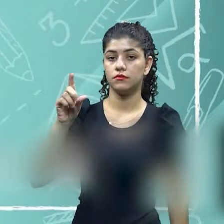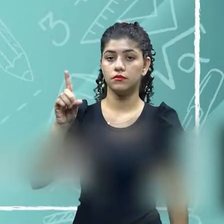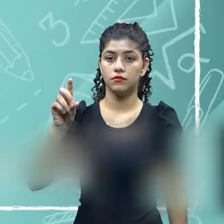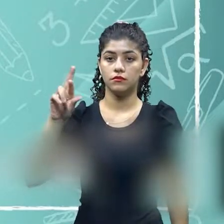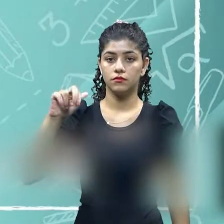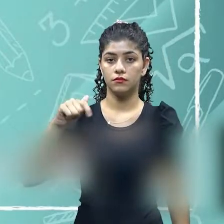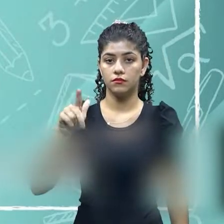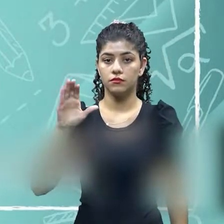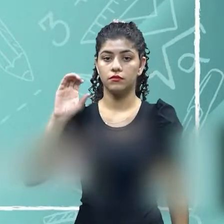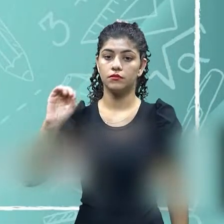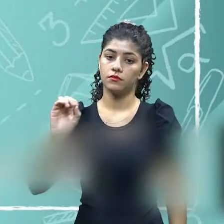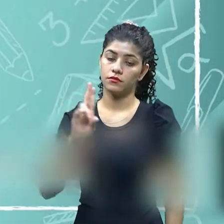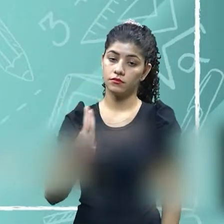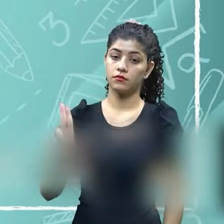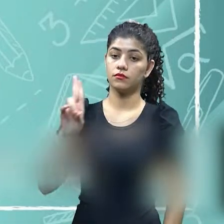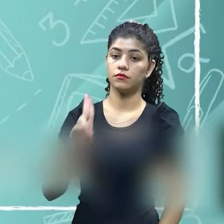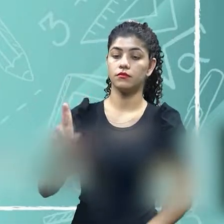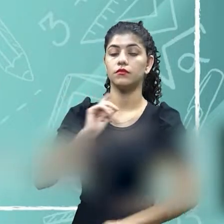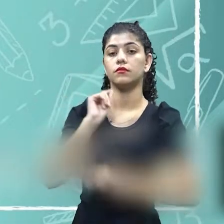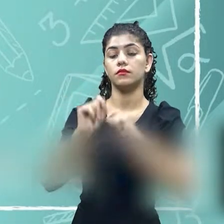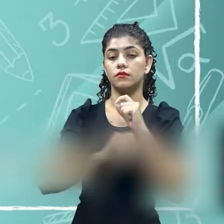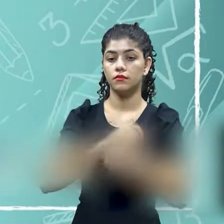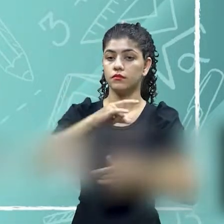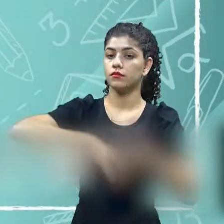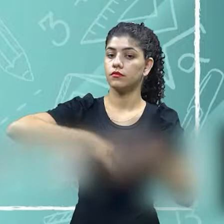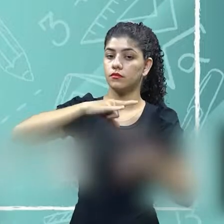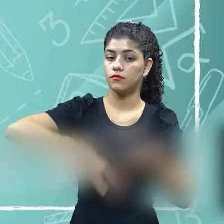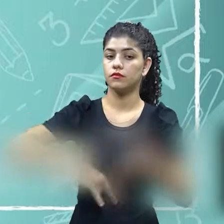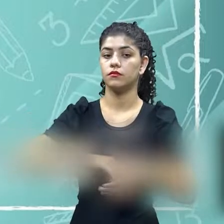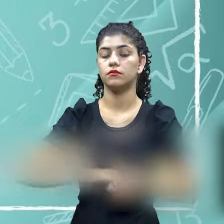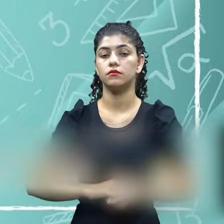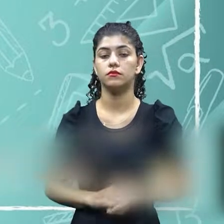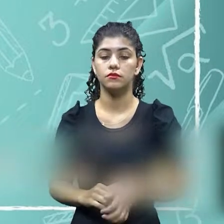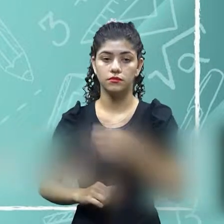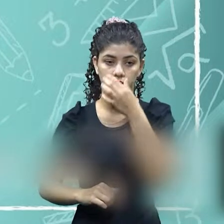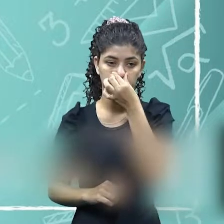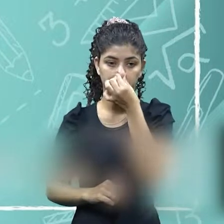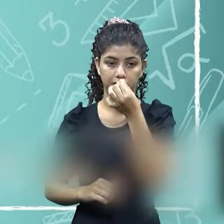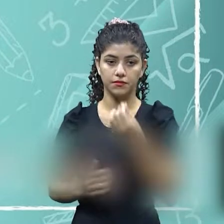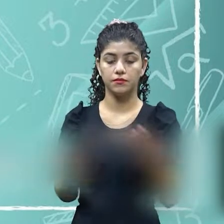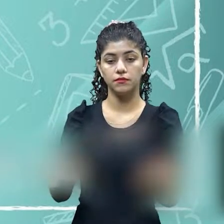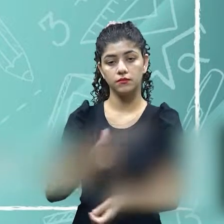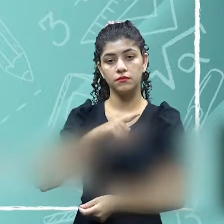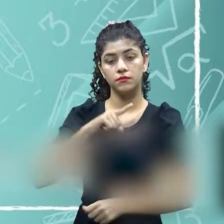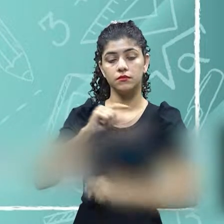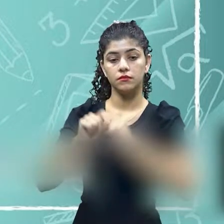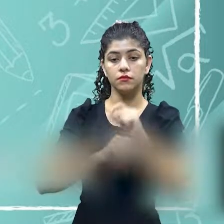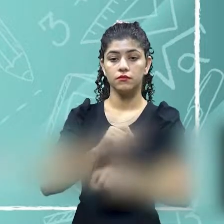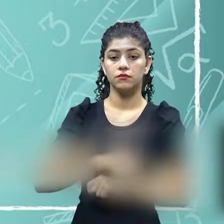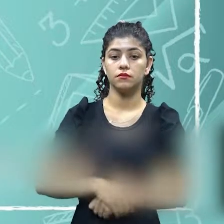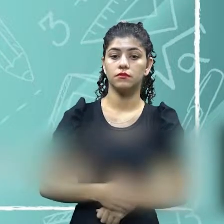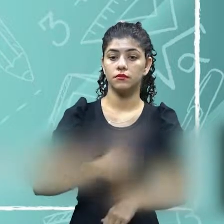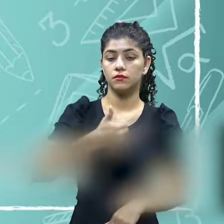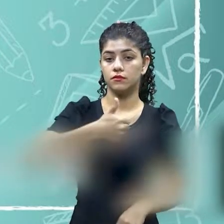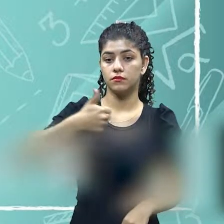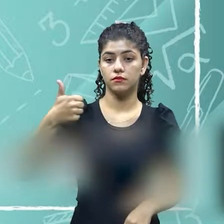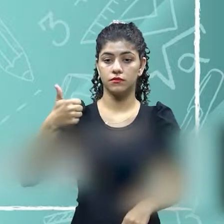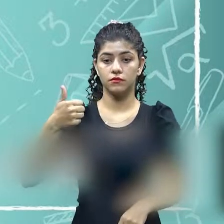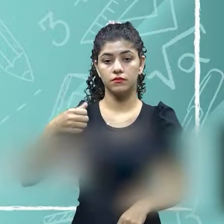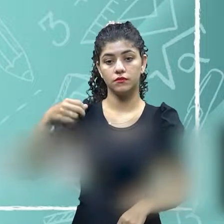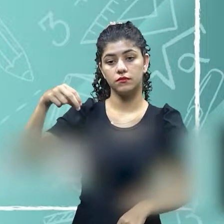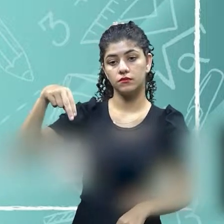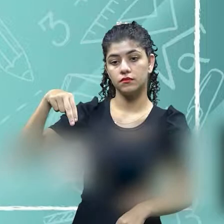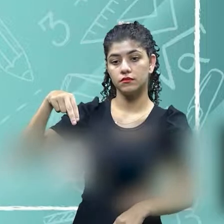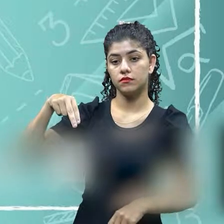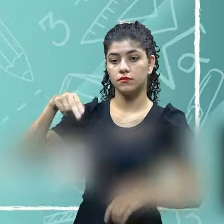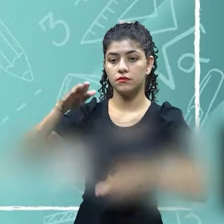de taxa para os países que utilizam esse documento. Até que tem uma estrutura de 11 níveis de alíquota, que